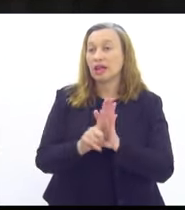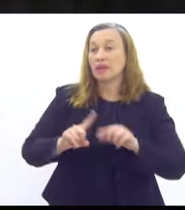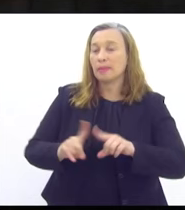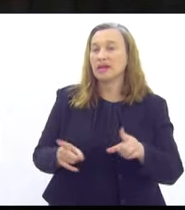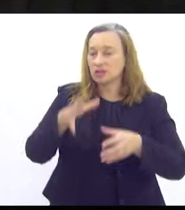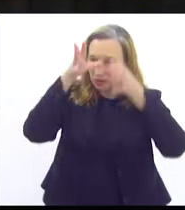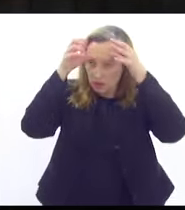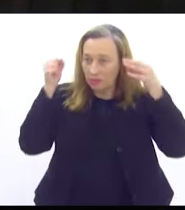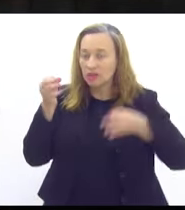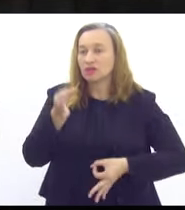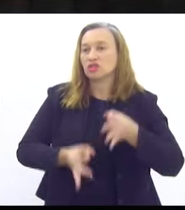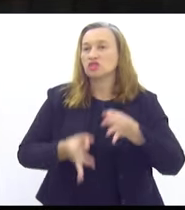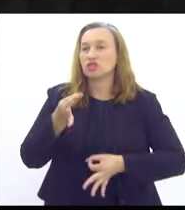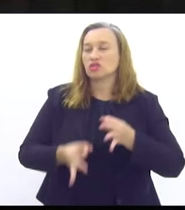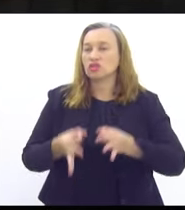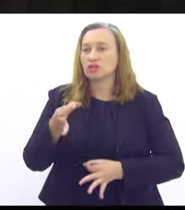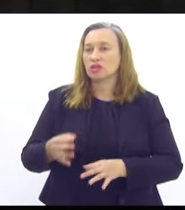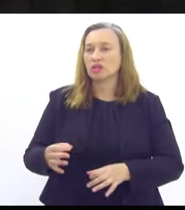julgou